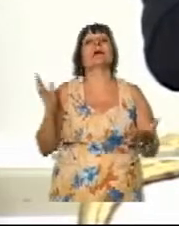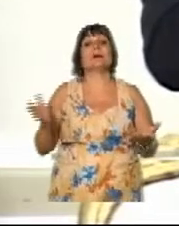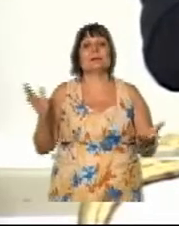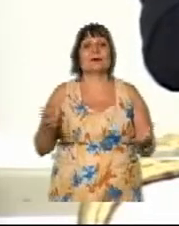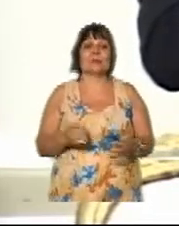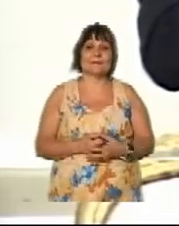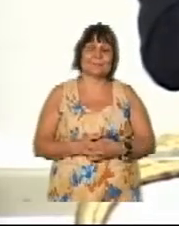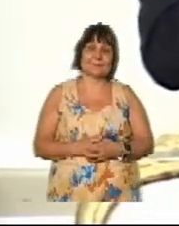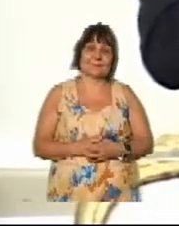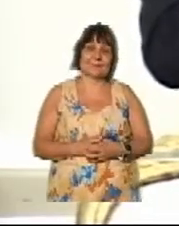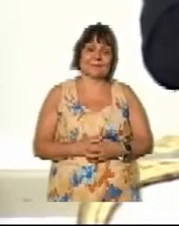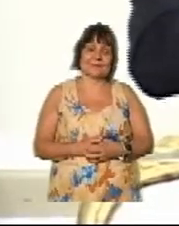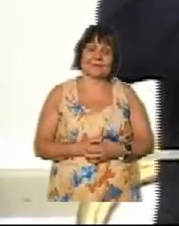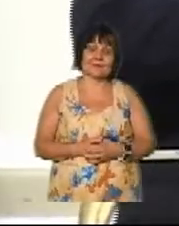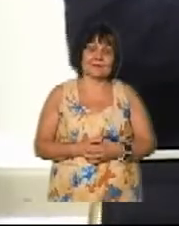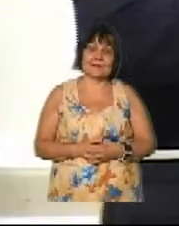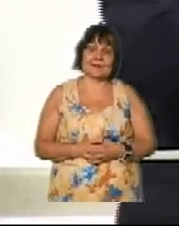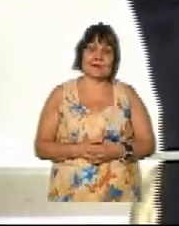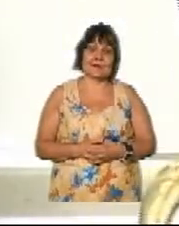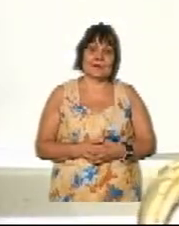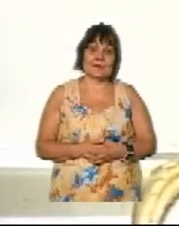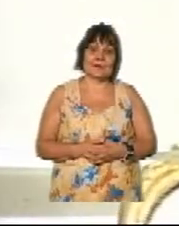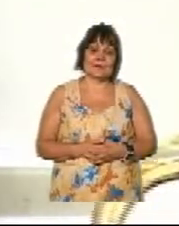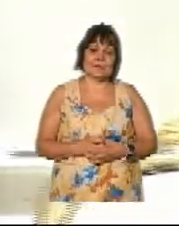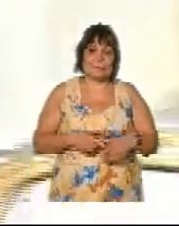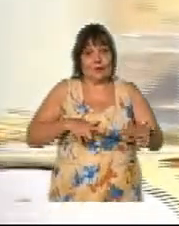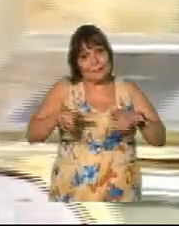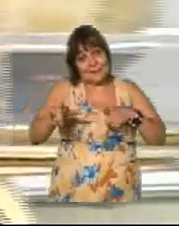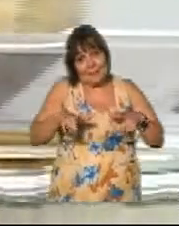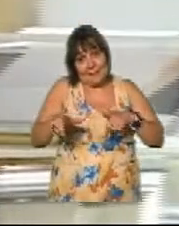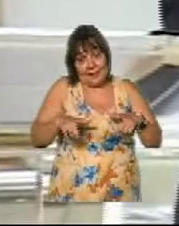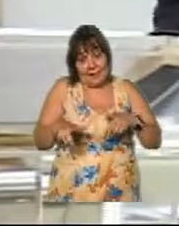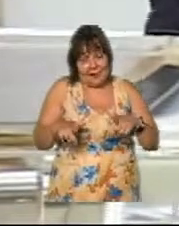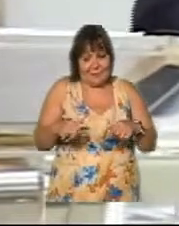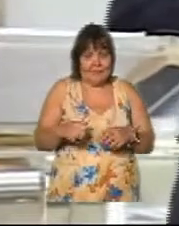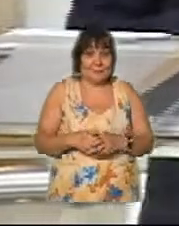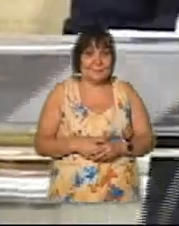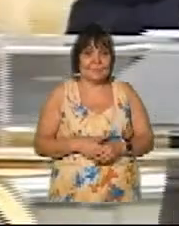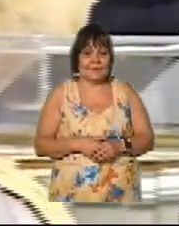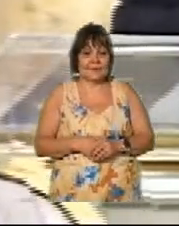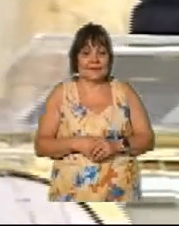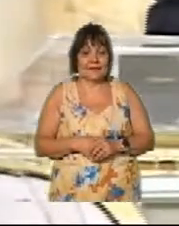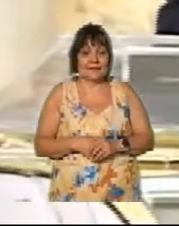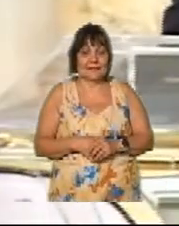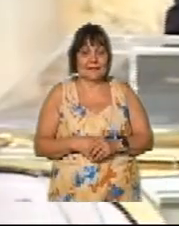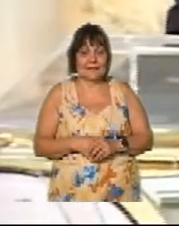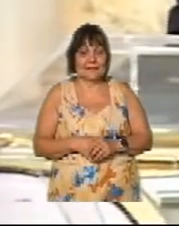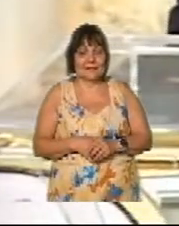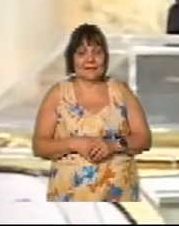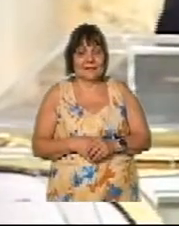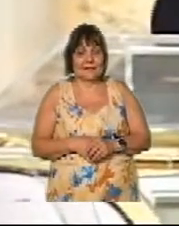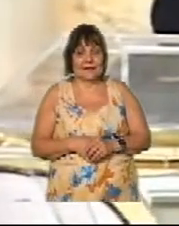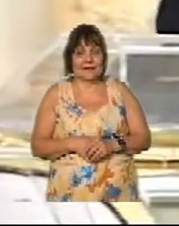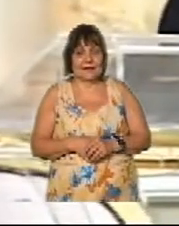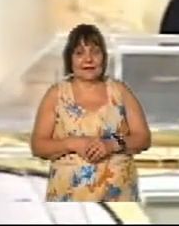E agora? Agora eu vou tentar arranjar um emprego, fechar a porta, porque irmão,